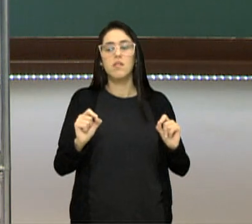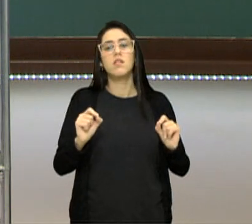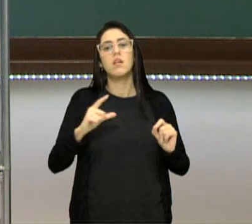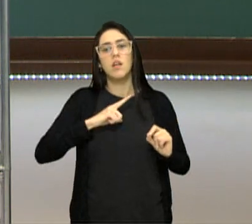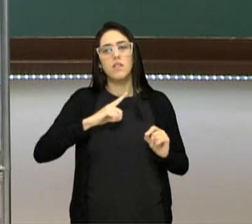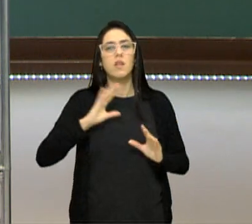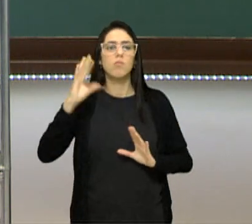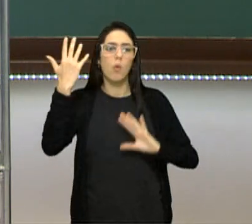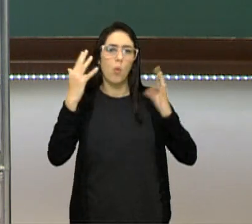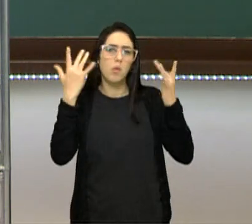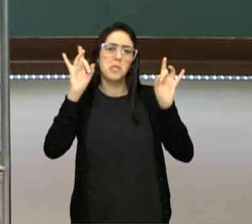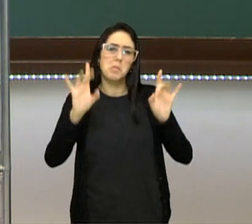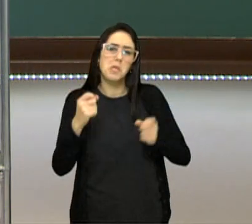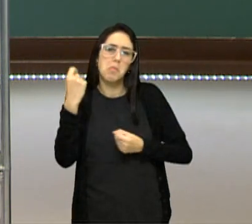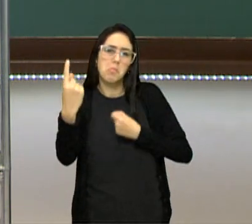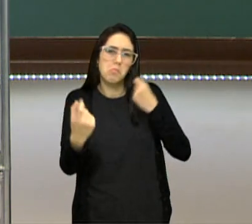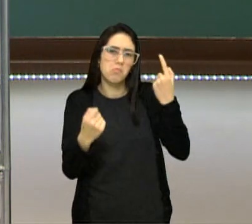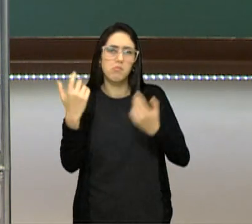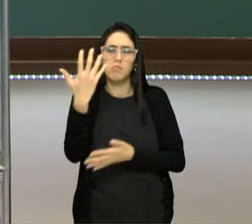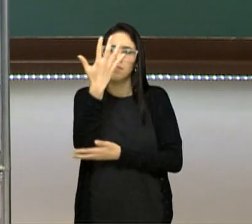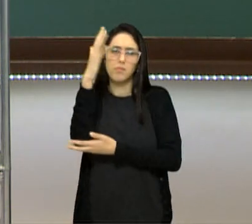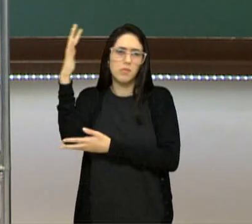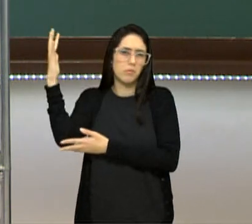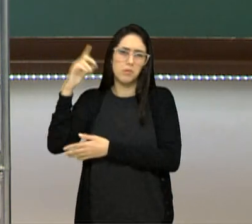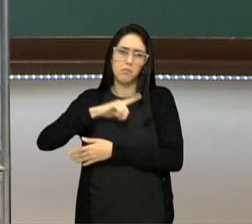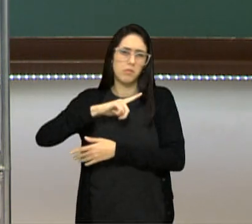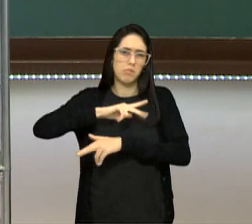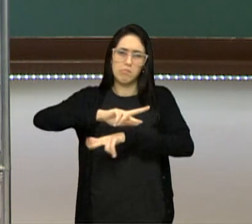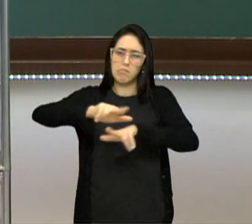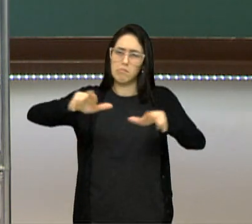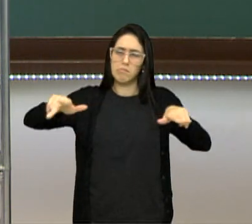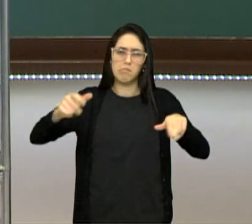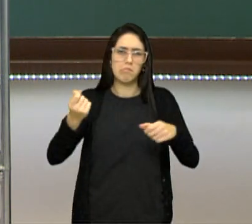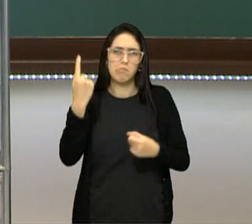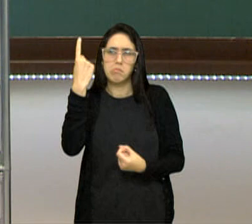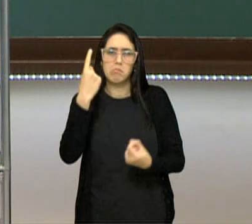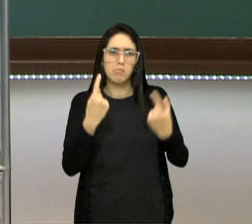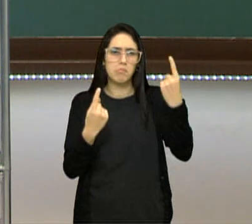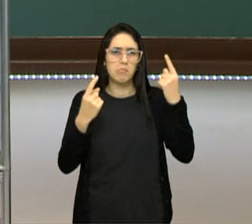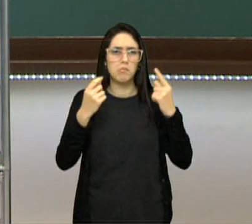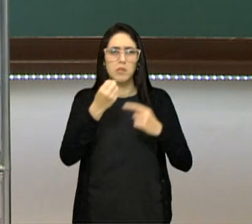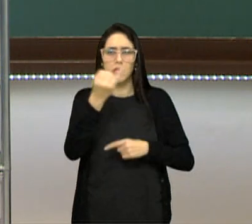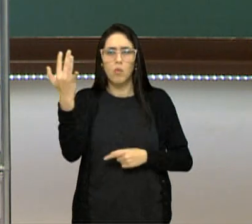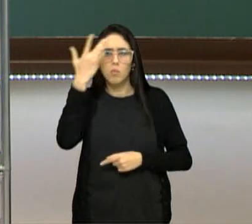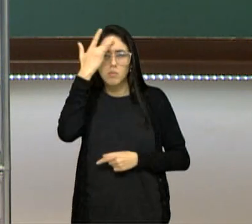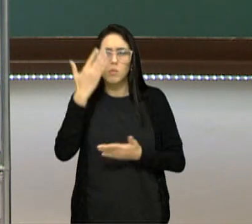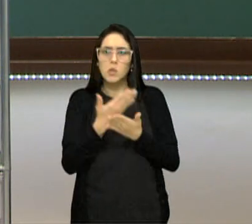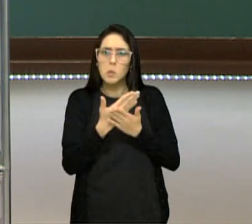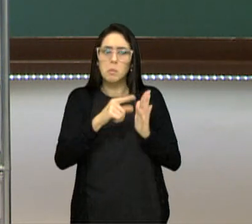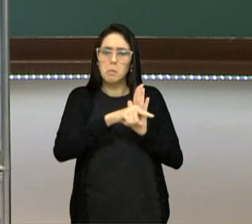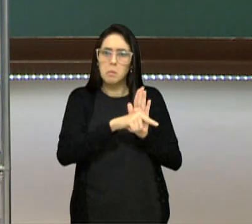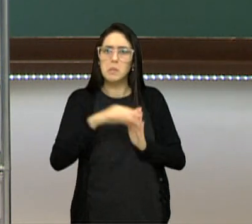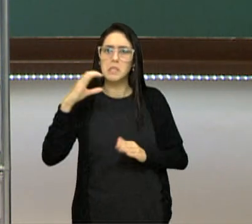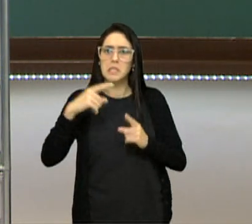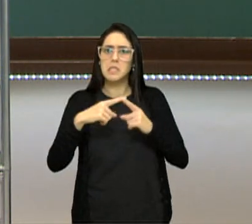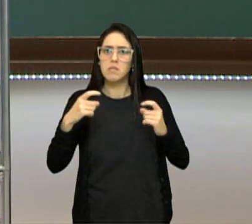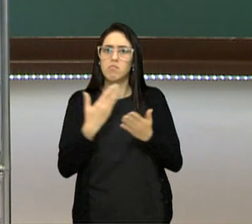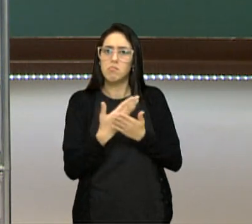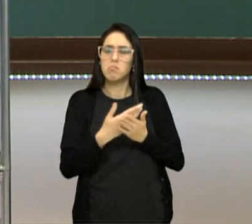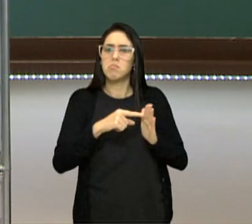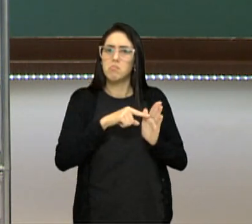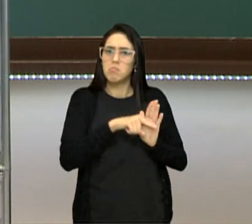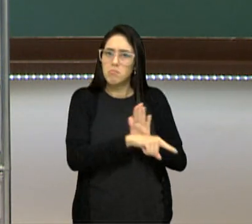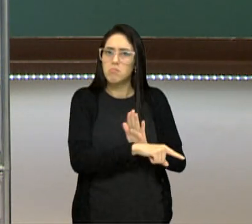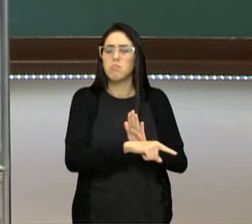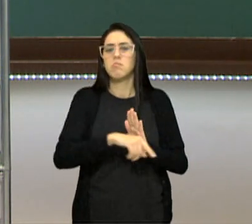casos especiais. A natureza ela é cheia de casos especiais ali e os cientistas vêm estudando isso ano a ano, né, dia após